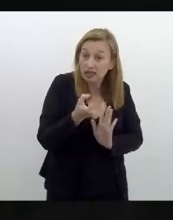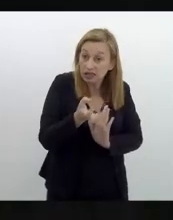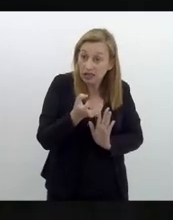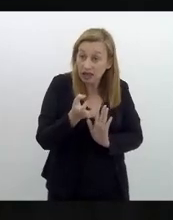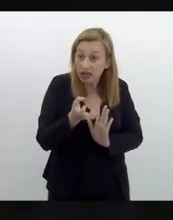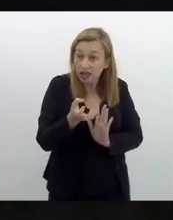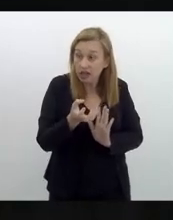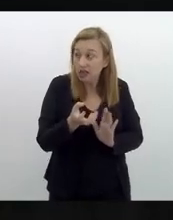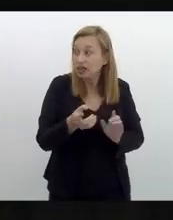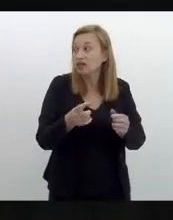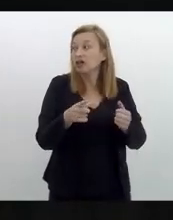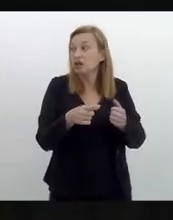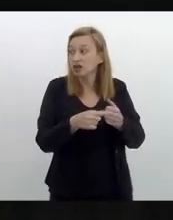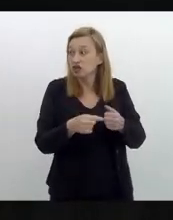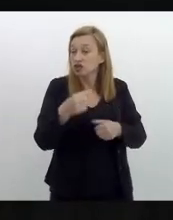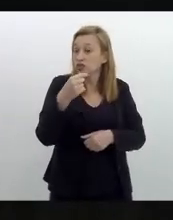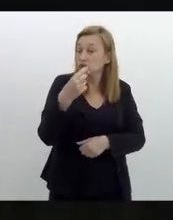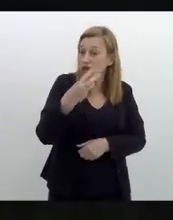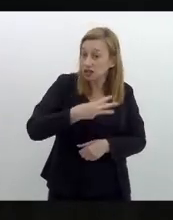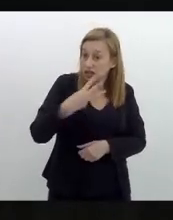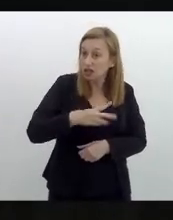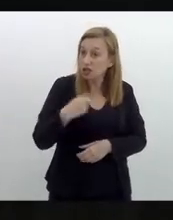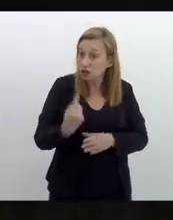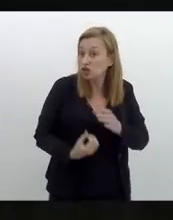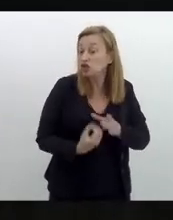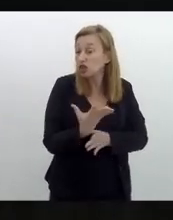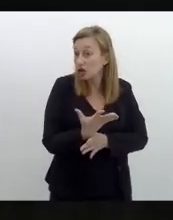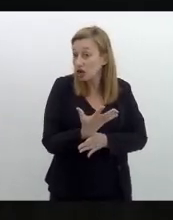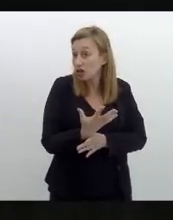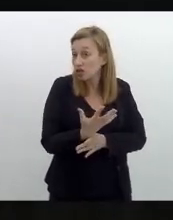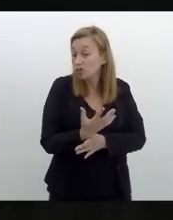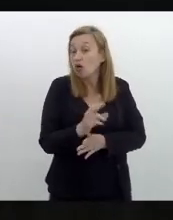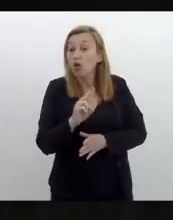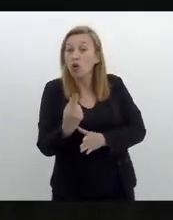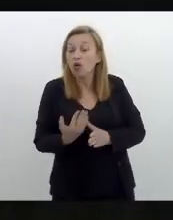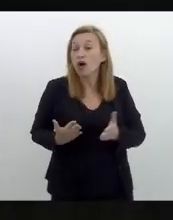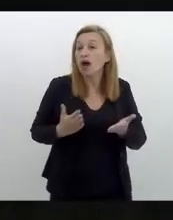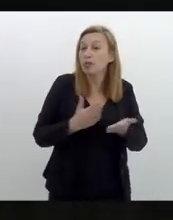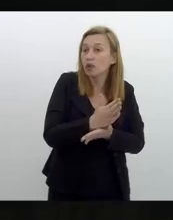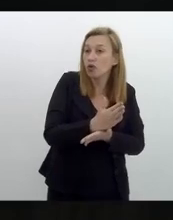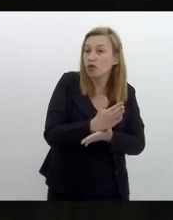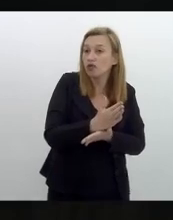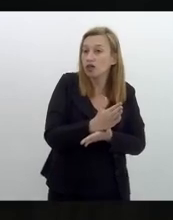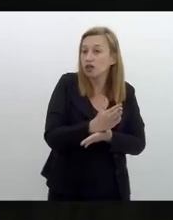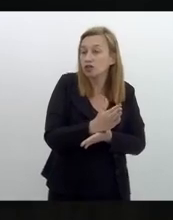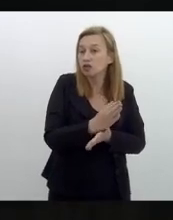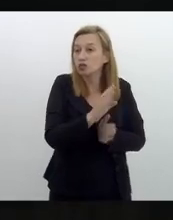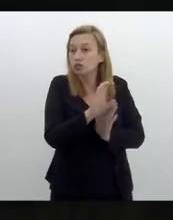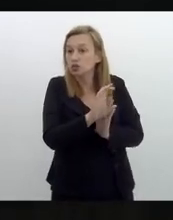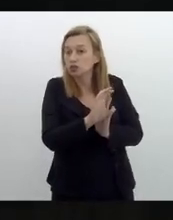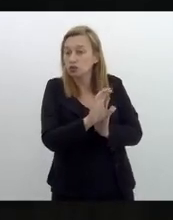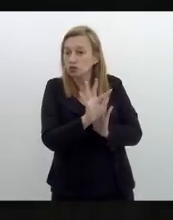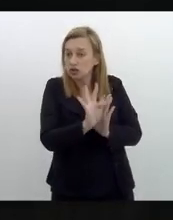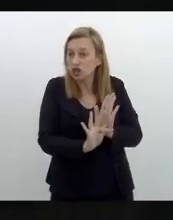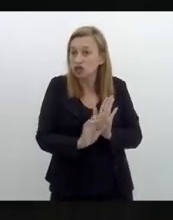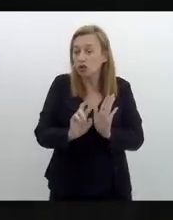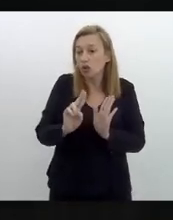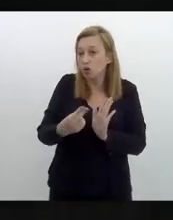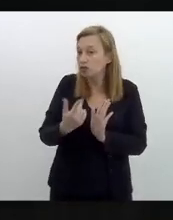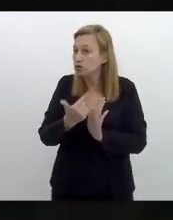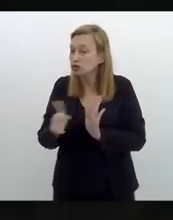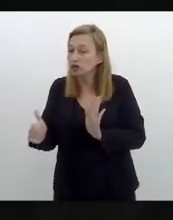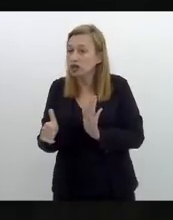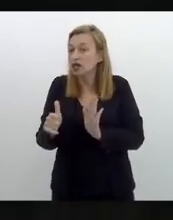o artigo 3º que a gente construiu ou aprova o destaque ou não tem artigo 3º posso responder